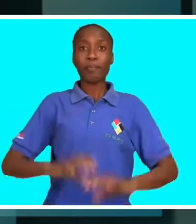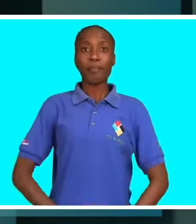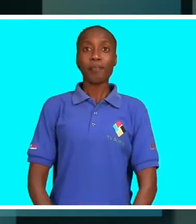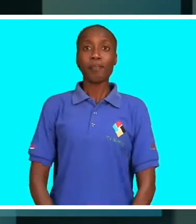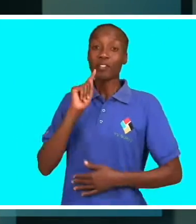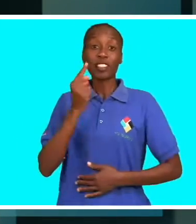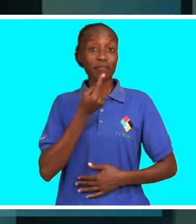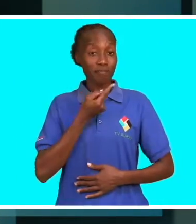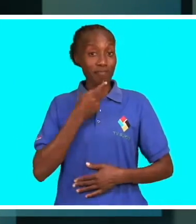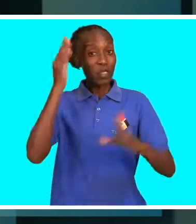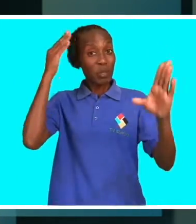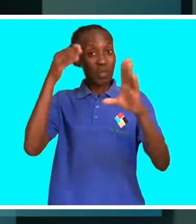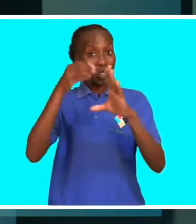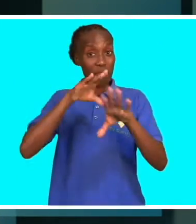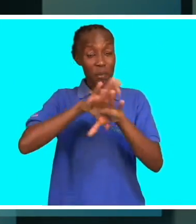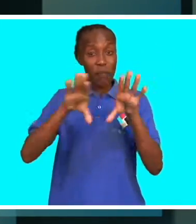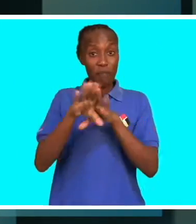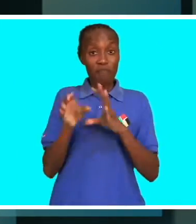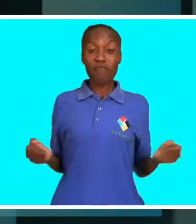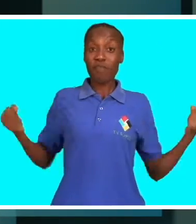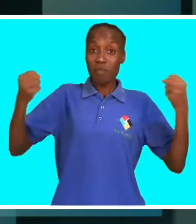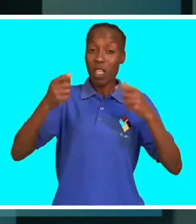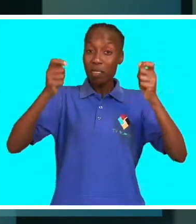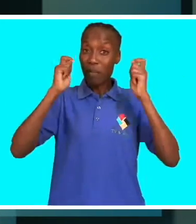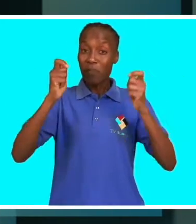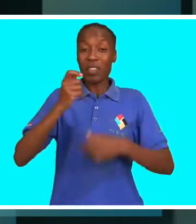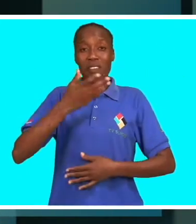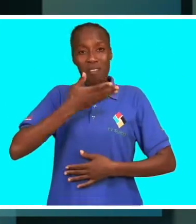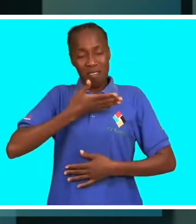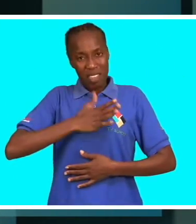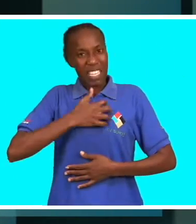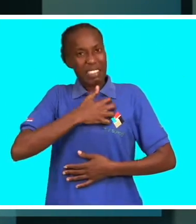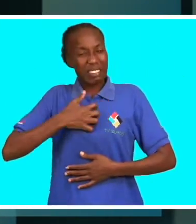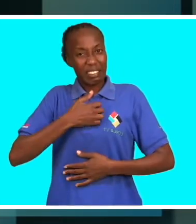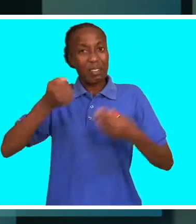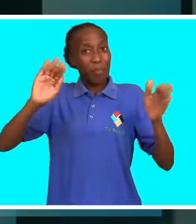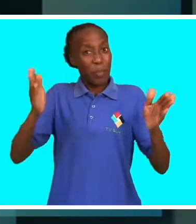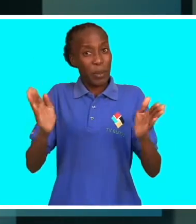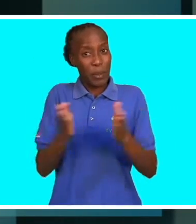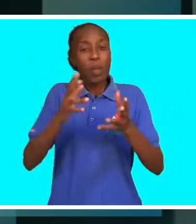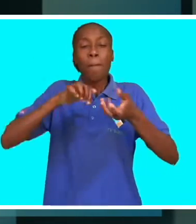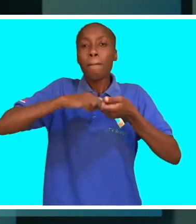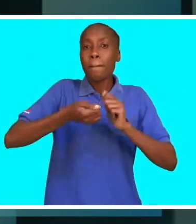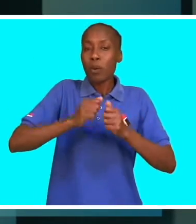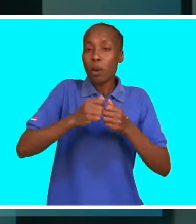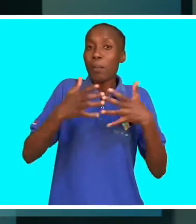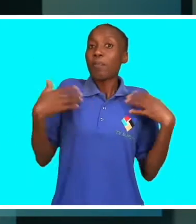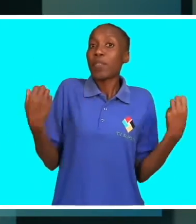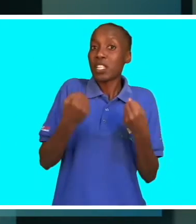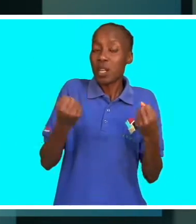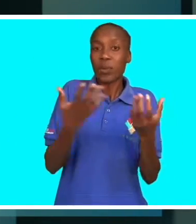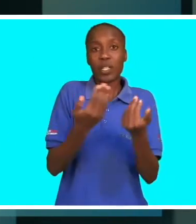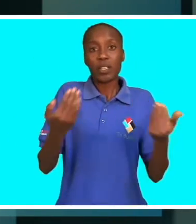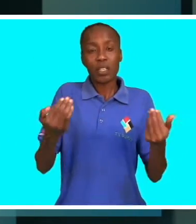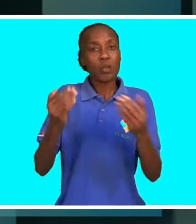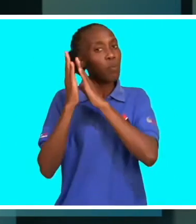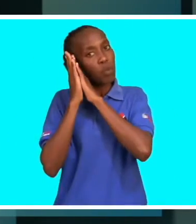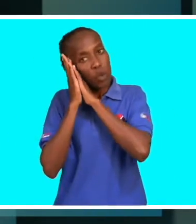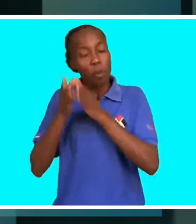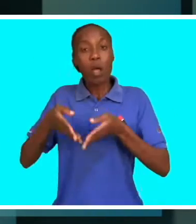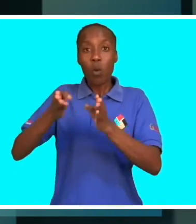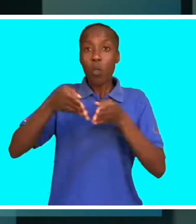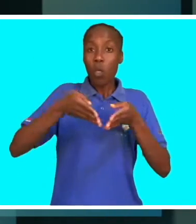Agasalho? O objetivo da campanha Agasalho é tentar reduzir um pouco de problemas em questões de